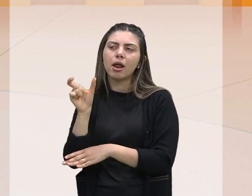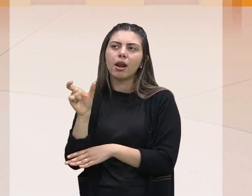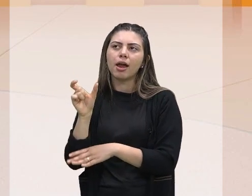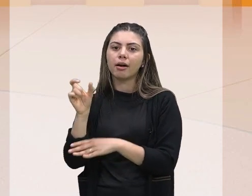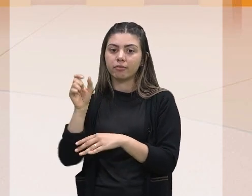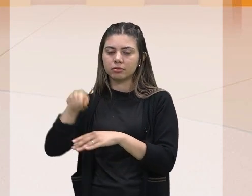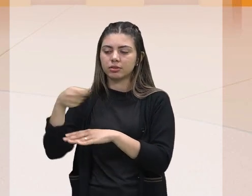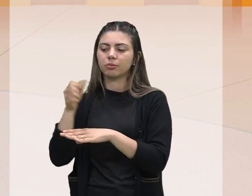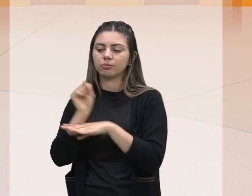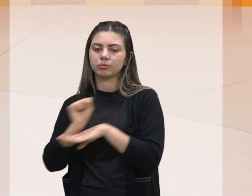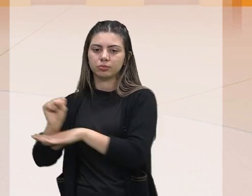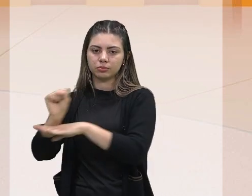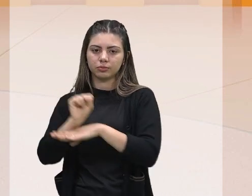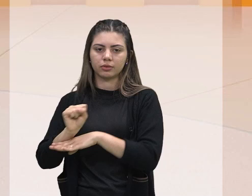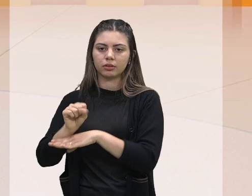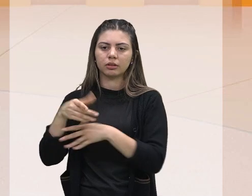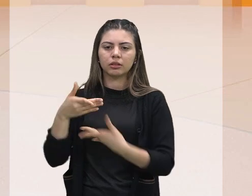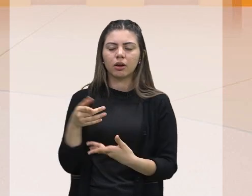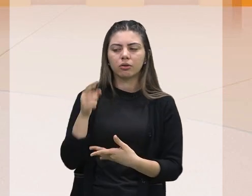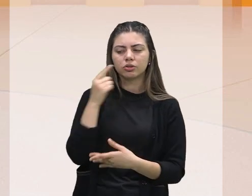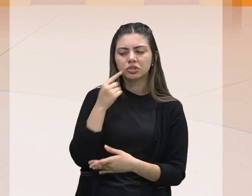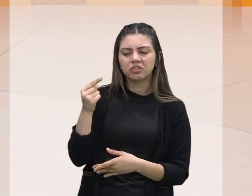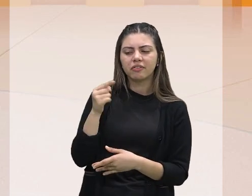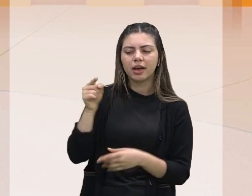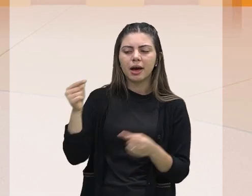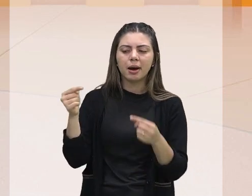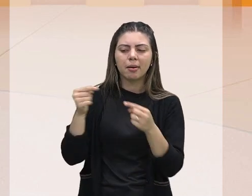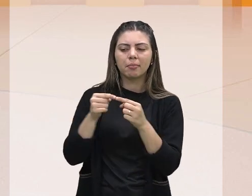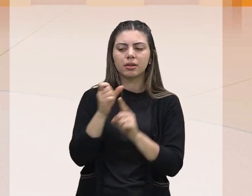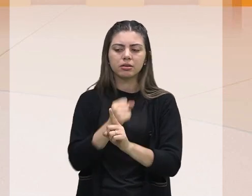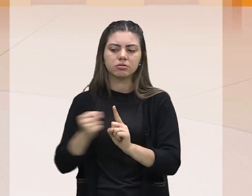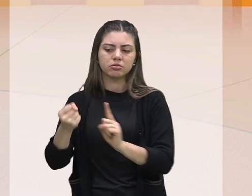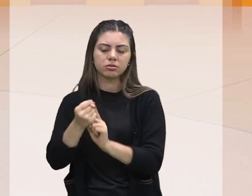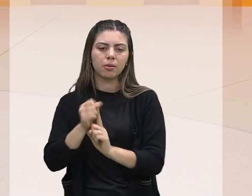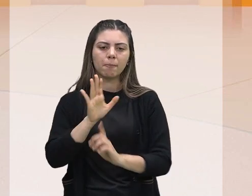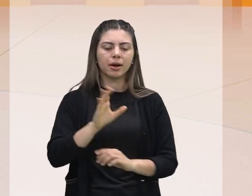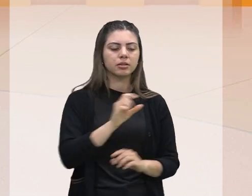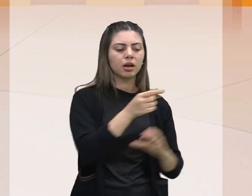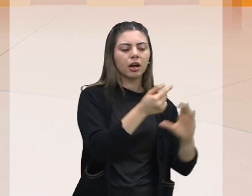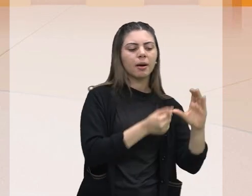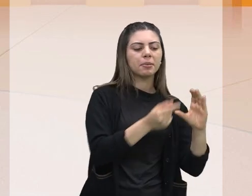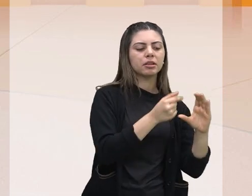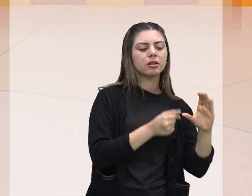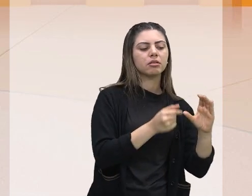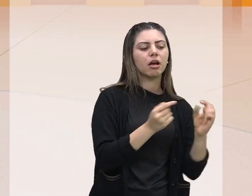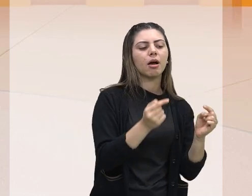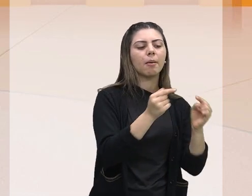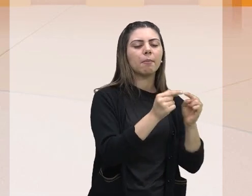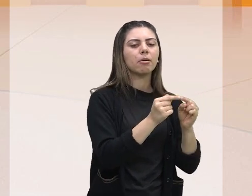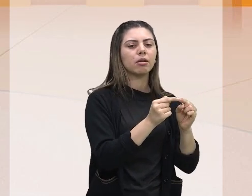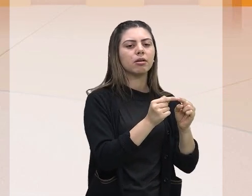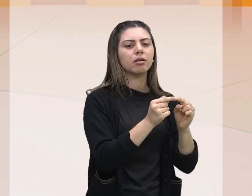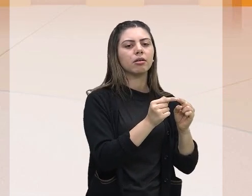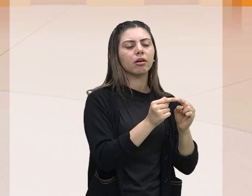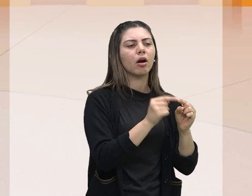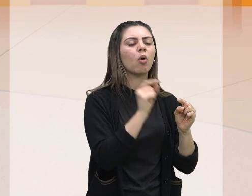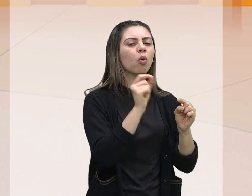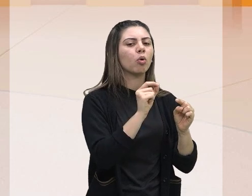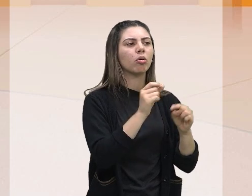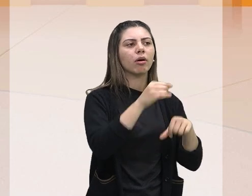Capitalismo, capital. Socialismo, social, né? Então, ao contrário,